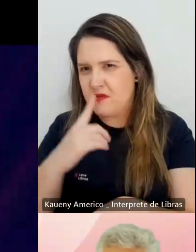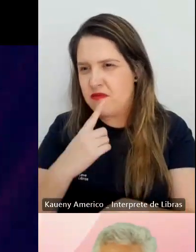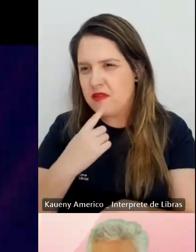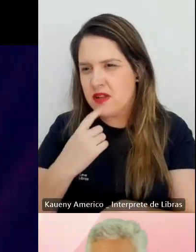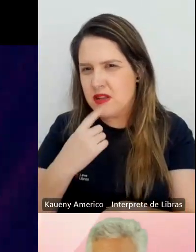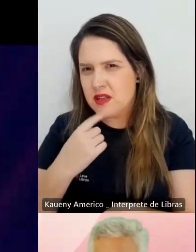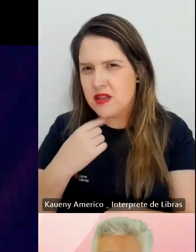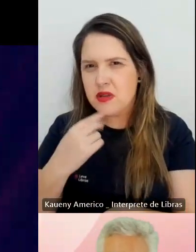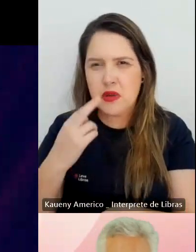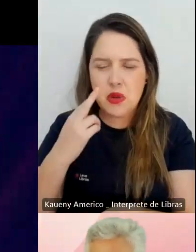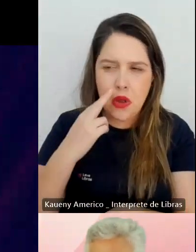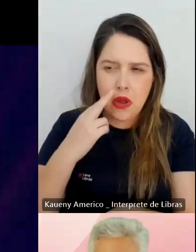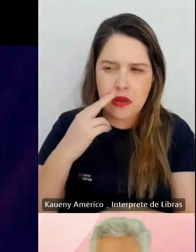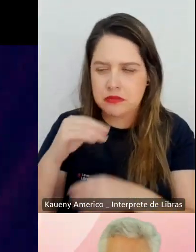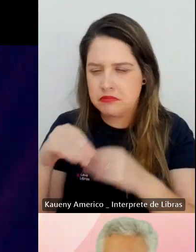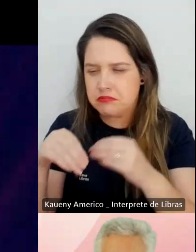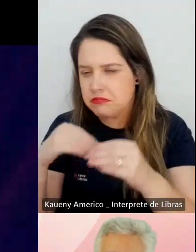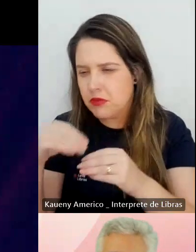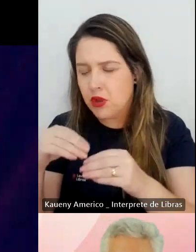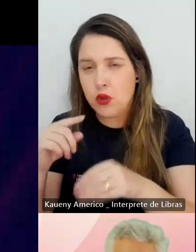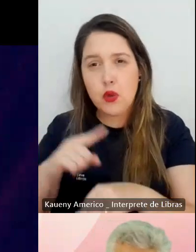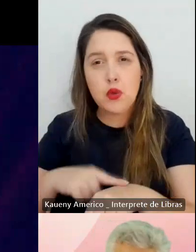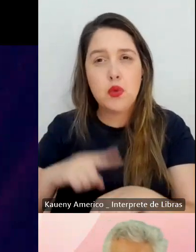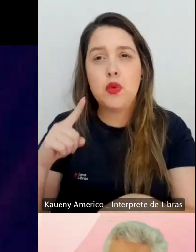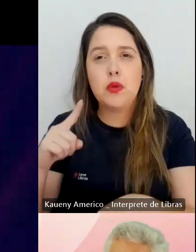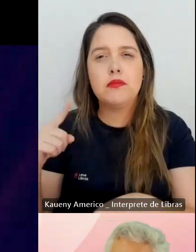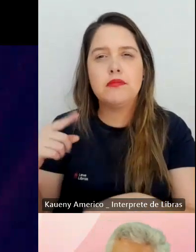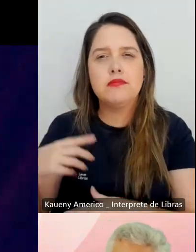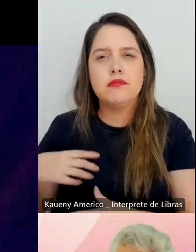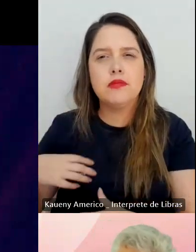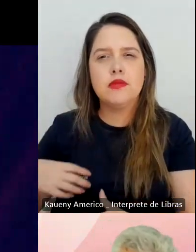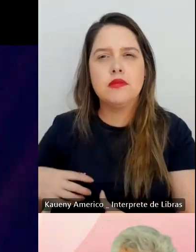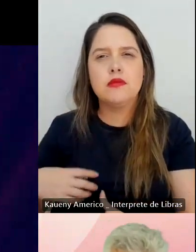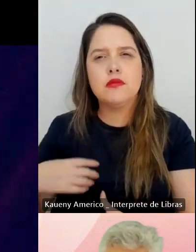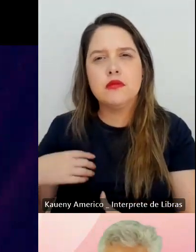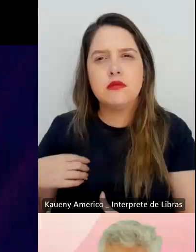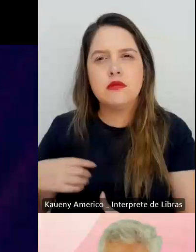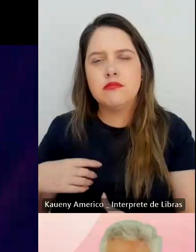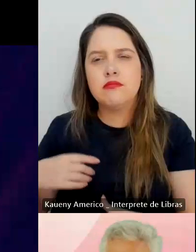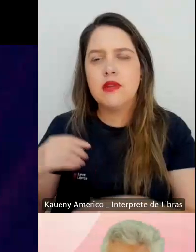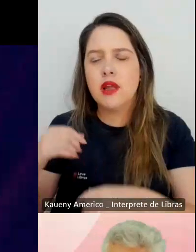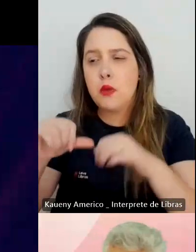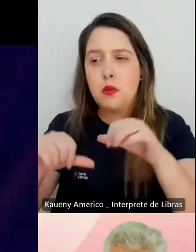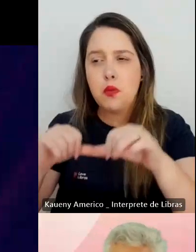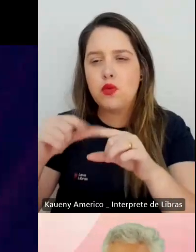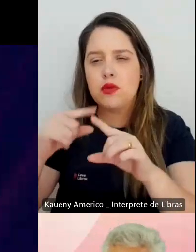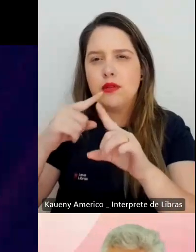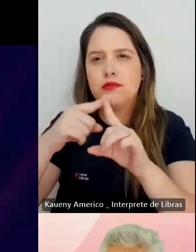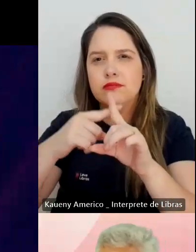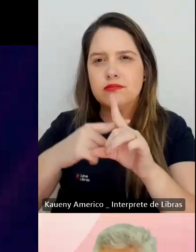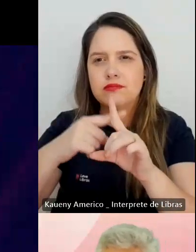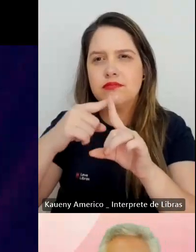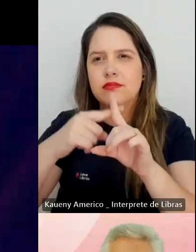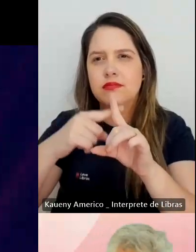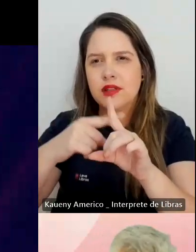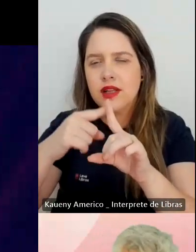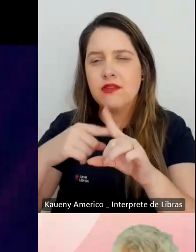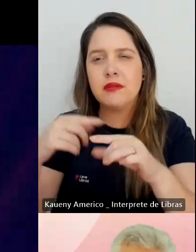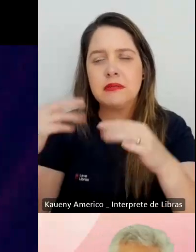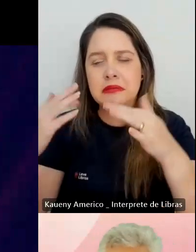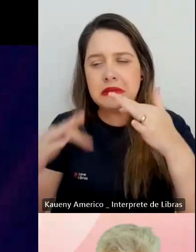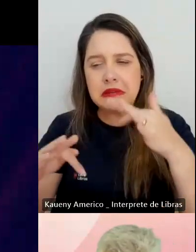rosácea, do nada começou uma mama a aparecer assim. Normalmente ela muda a temperatura, ela fica mais dolorida e muda a cor.